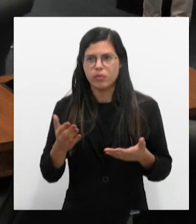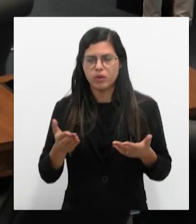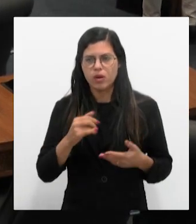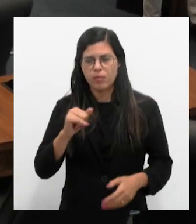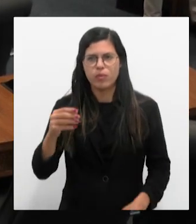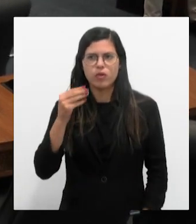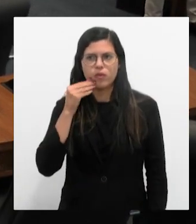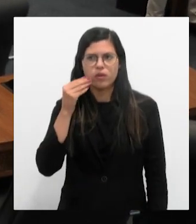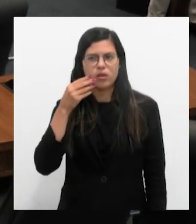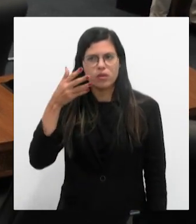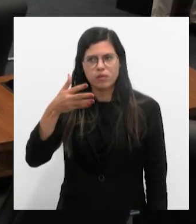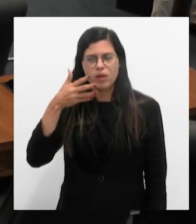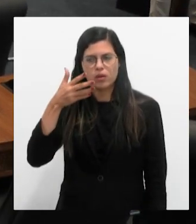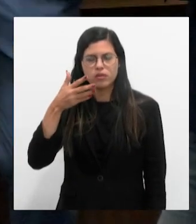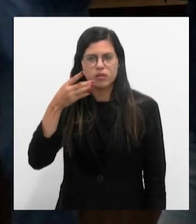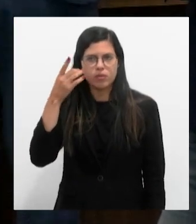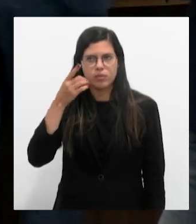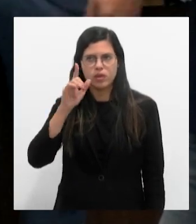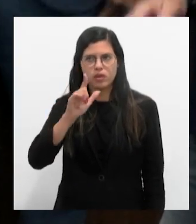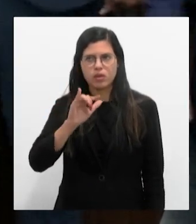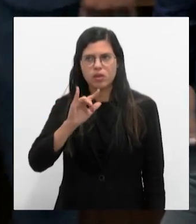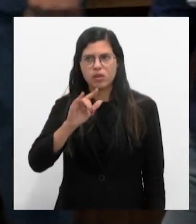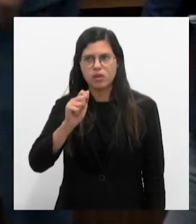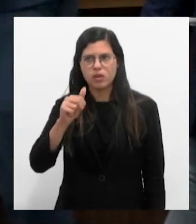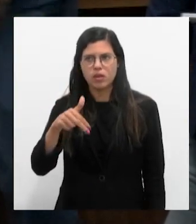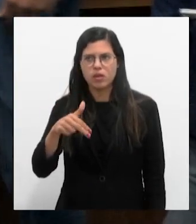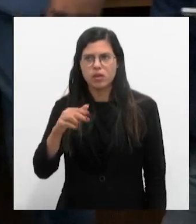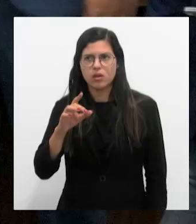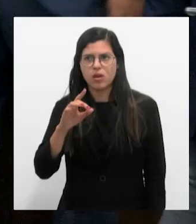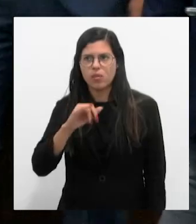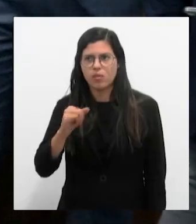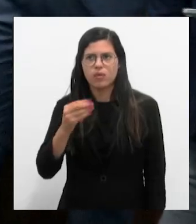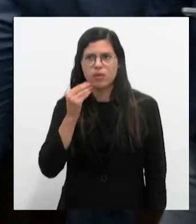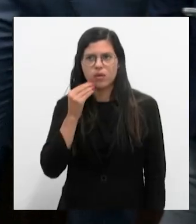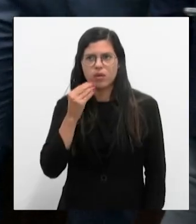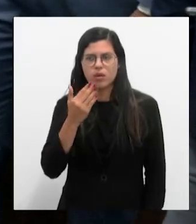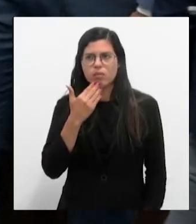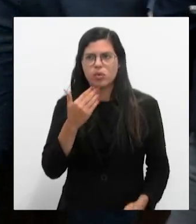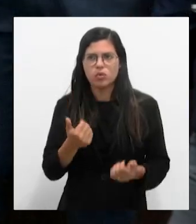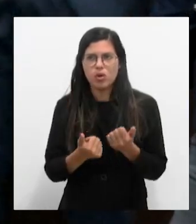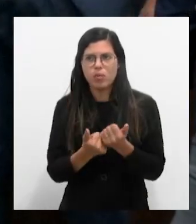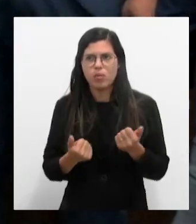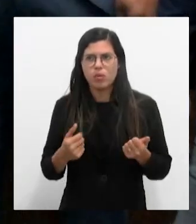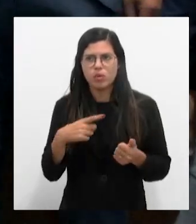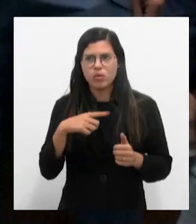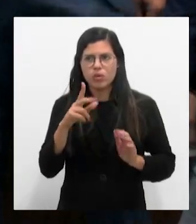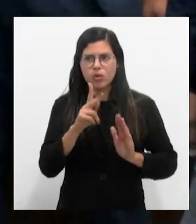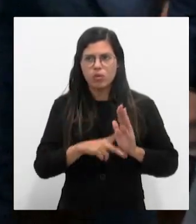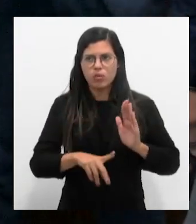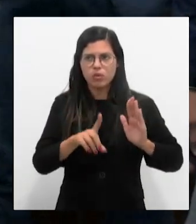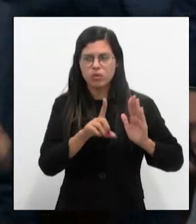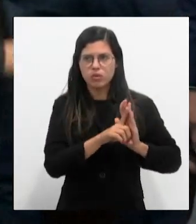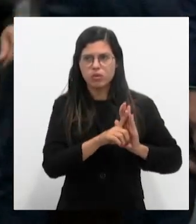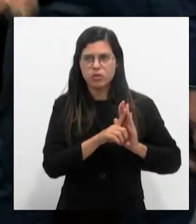da deputada Lilian Bering, só para aproveitar e pedir o apoio dos demais parlamentares, eu tenho um projeto de lei que ele é um pouco parecido com o